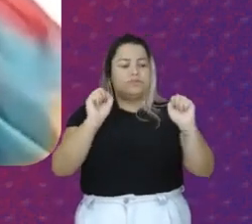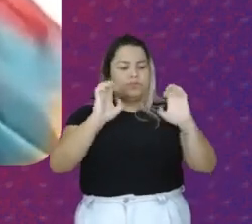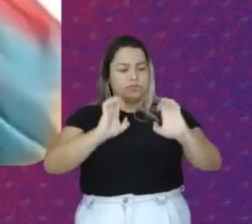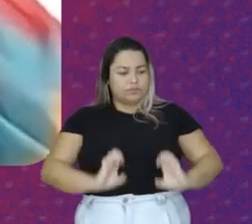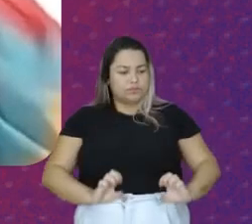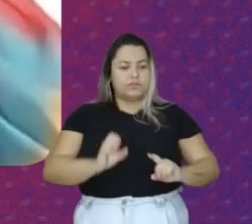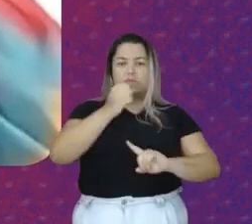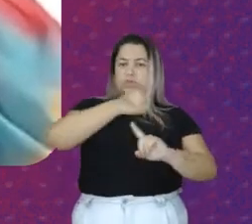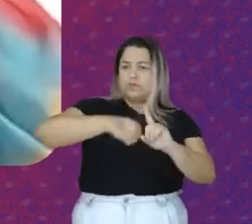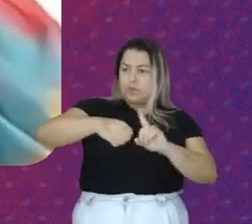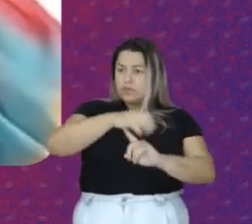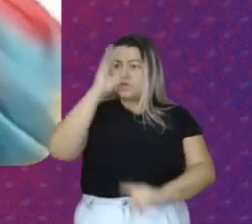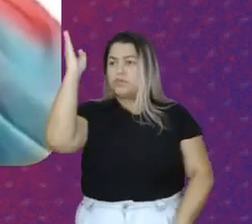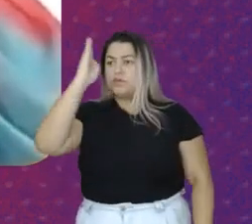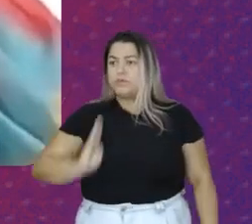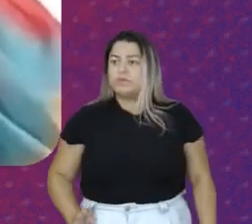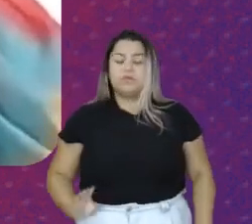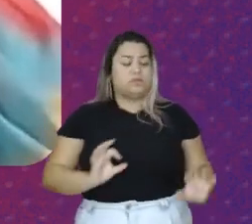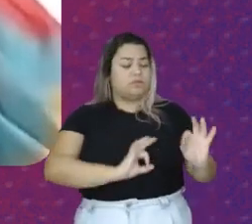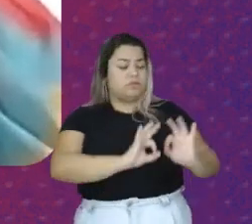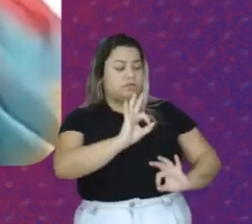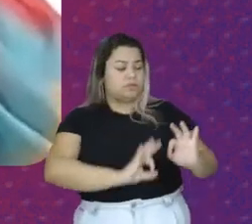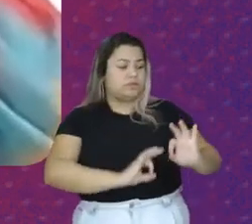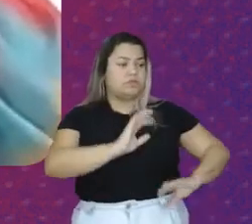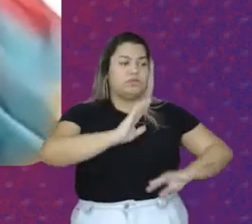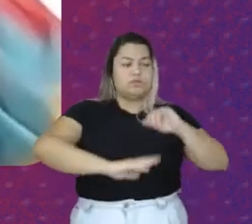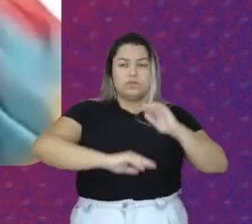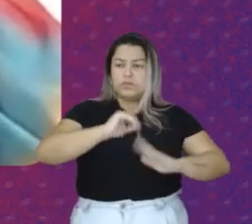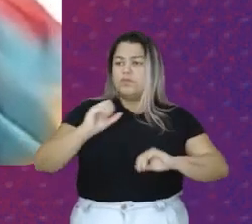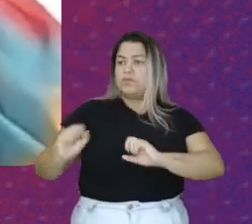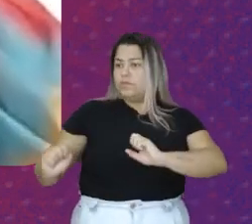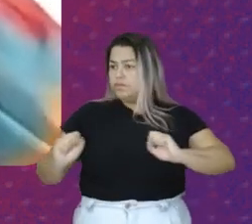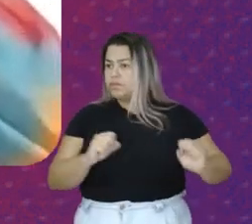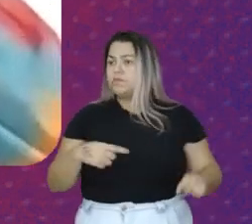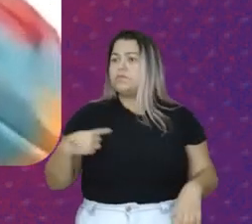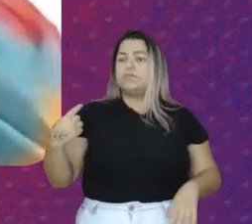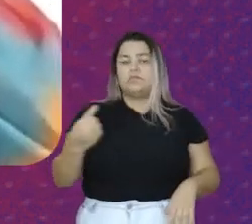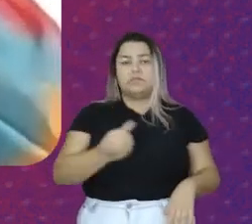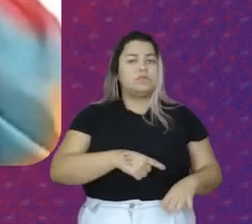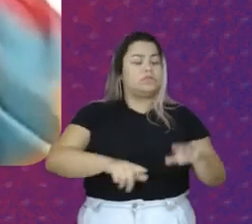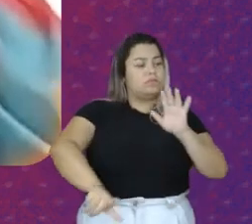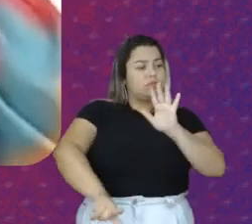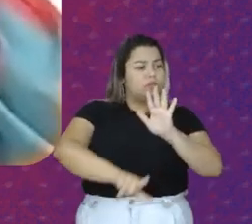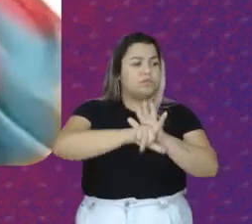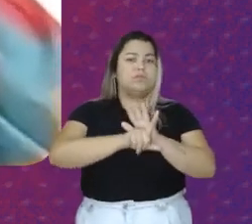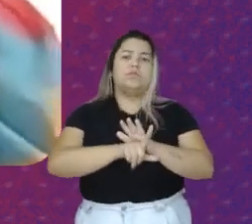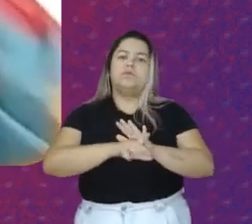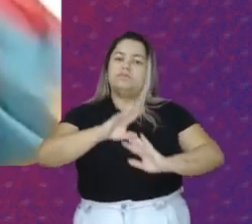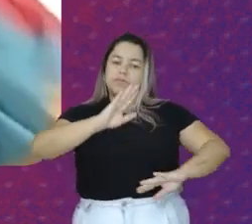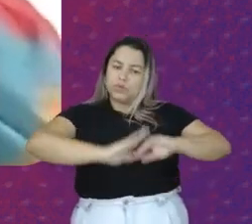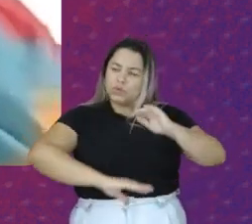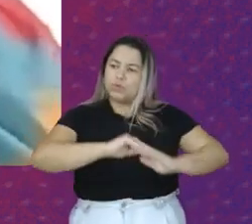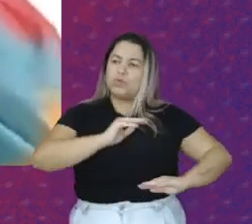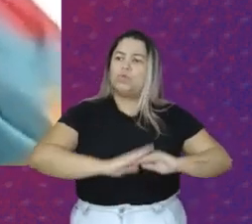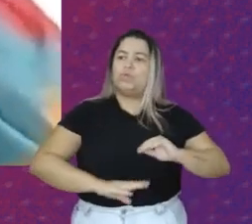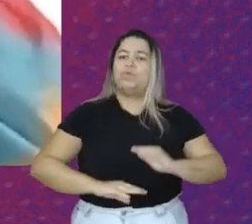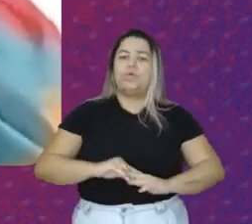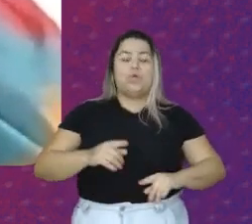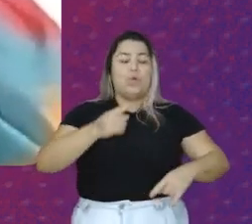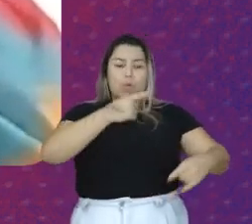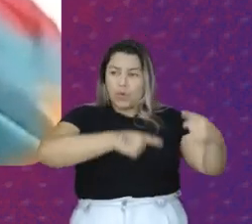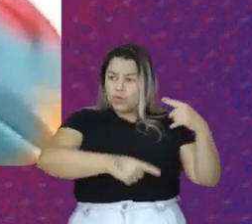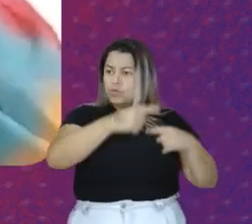sociedade brasileira, organizam relações de poder. Quando nós legislamos, quando nós atuamos, militamos,